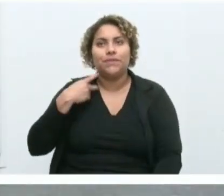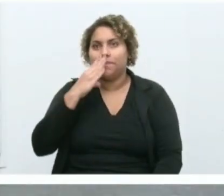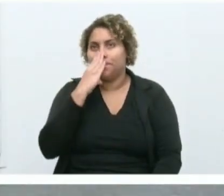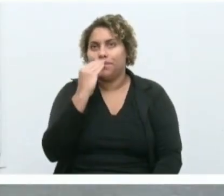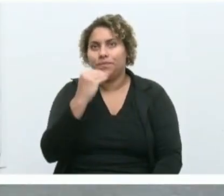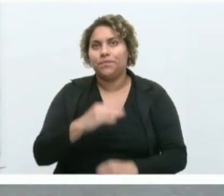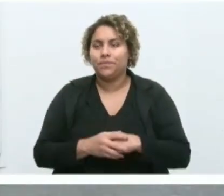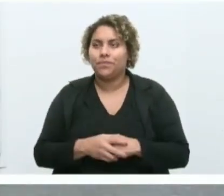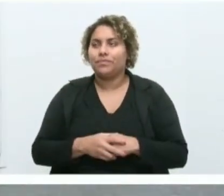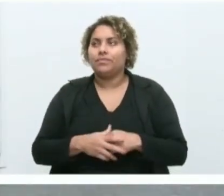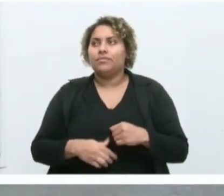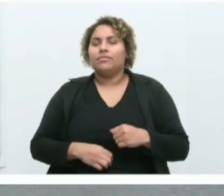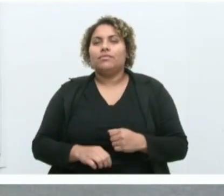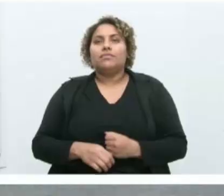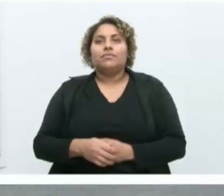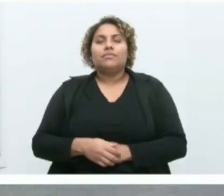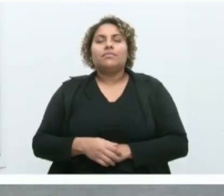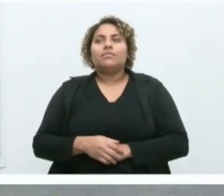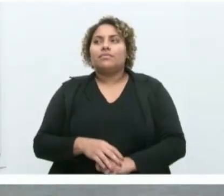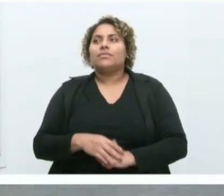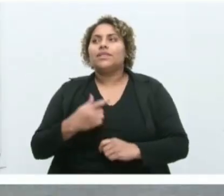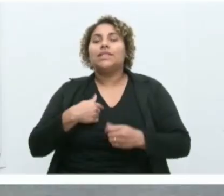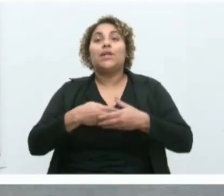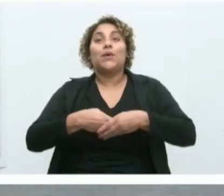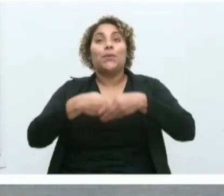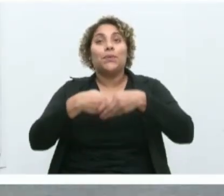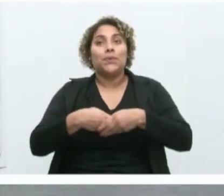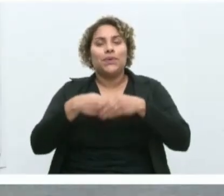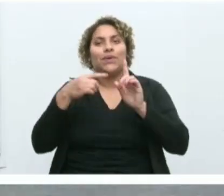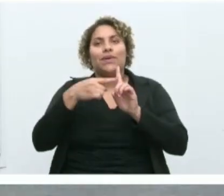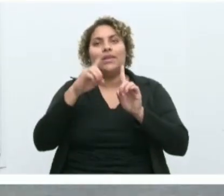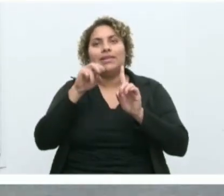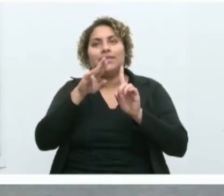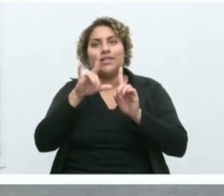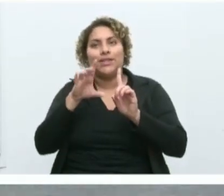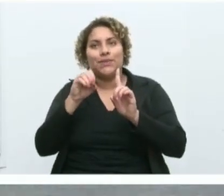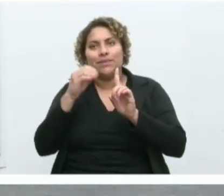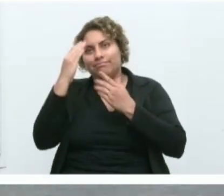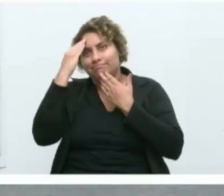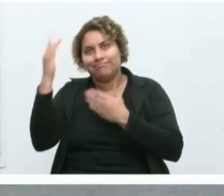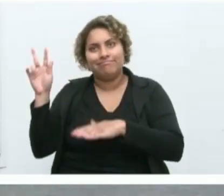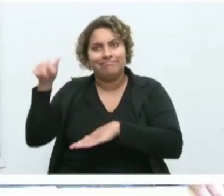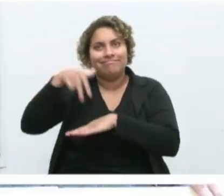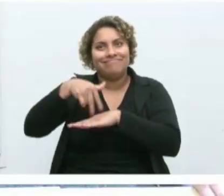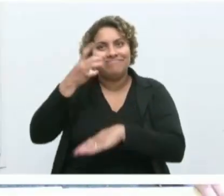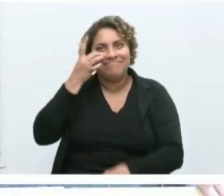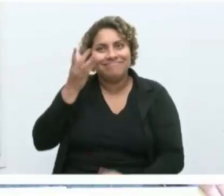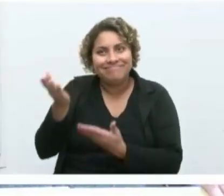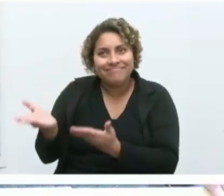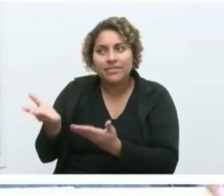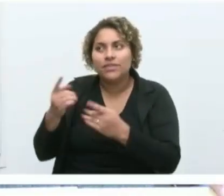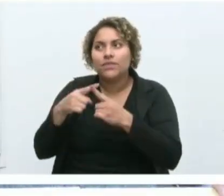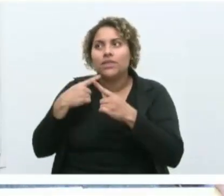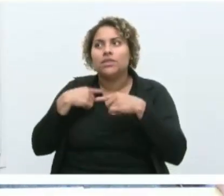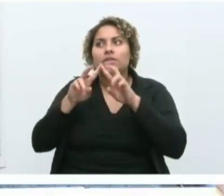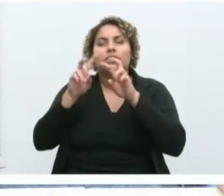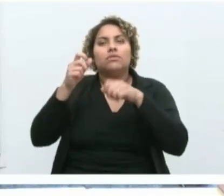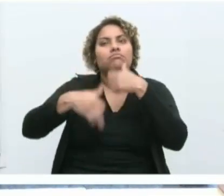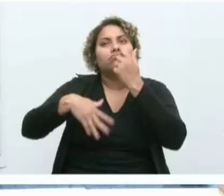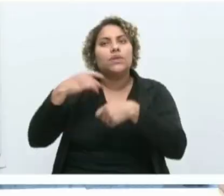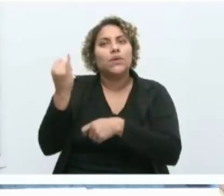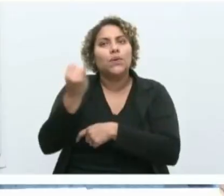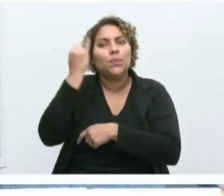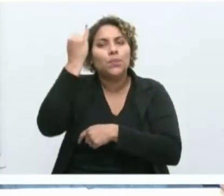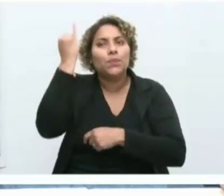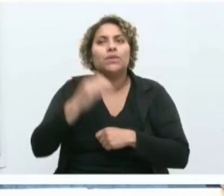Davan. Queria cumprimentar o Danilo e agradecer pela presença, né, representando a APA. Acho que uma colocação que você falou importante,